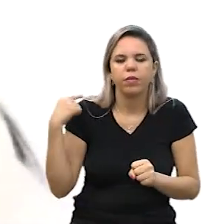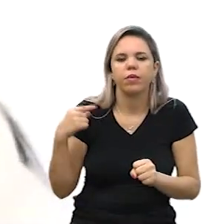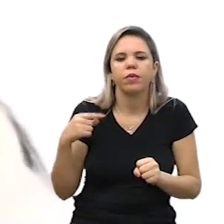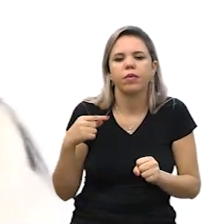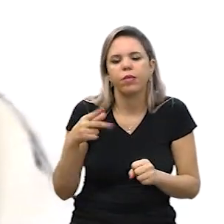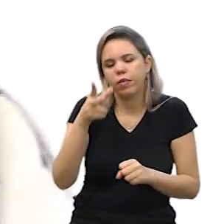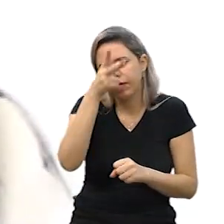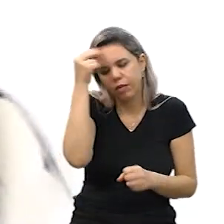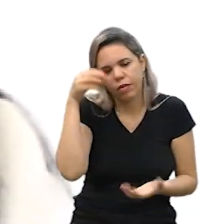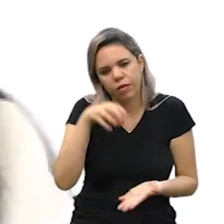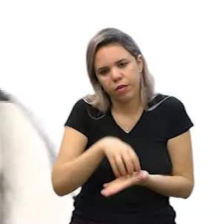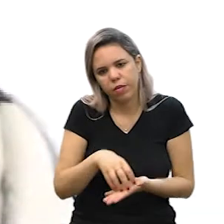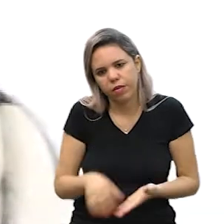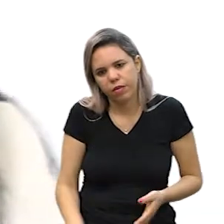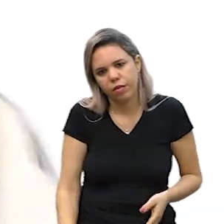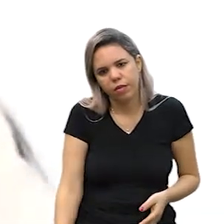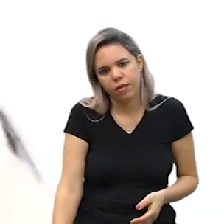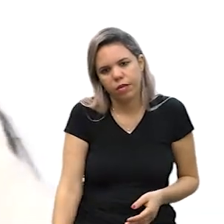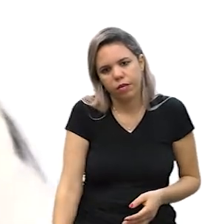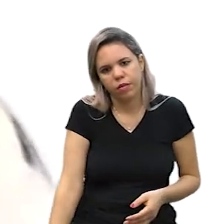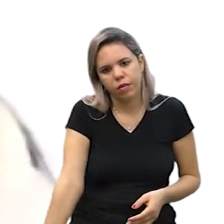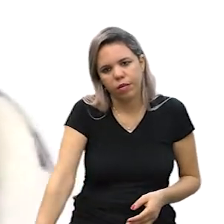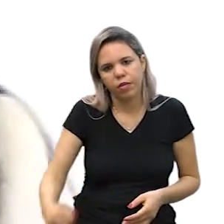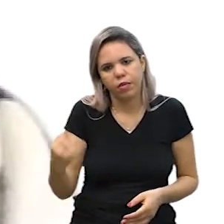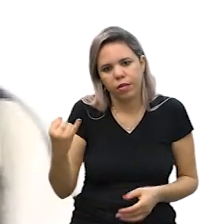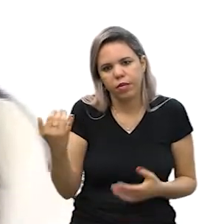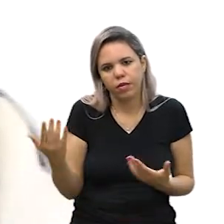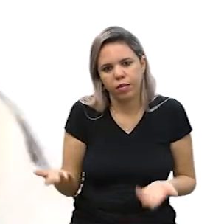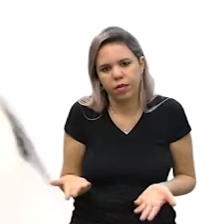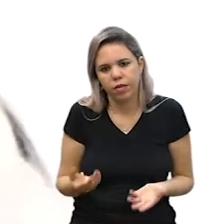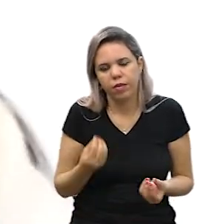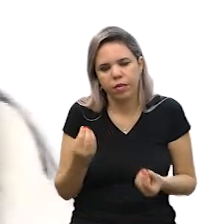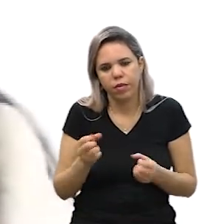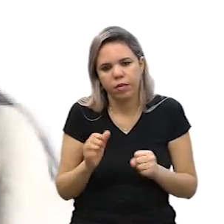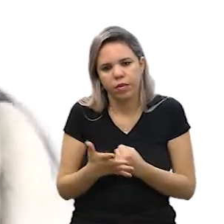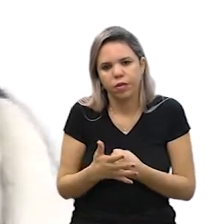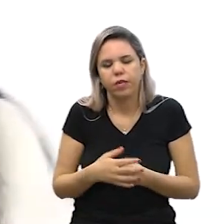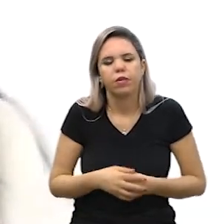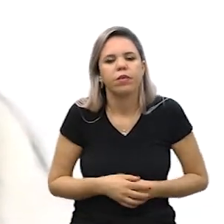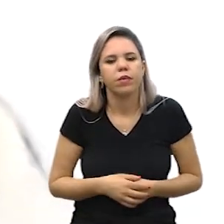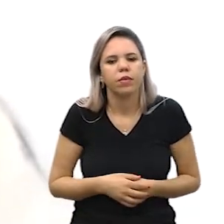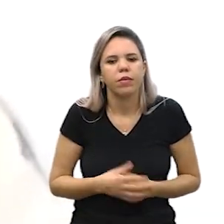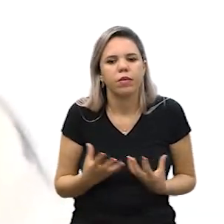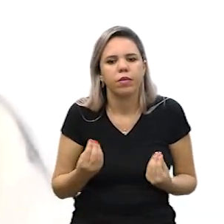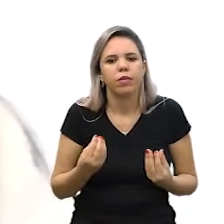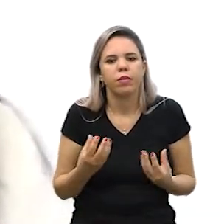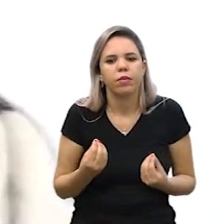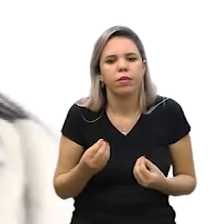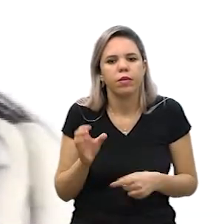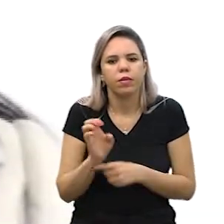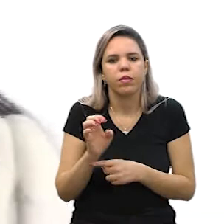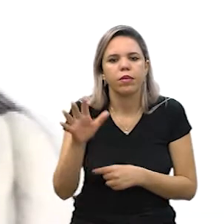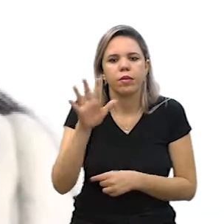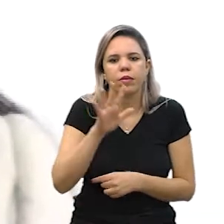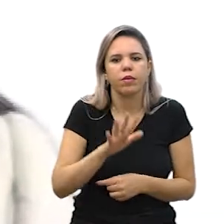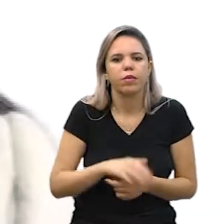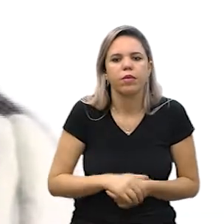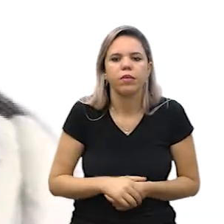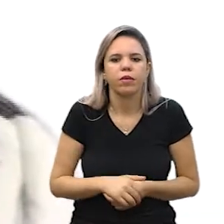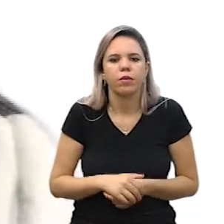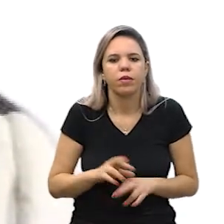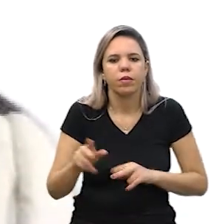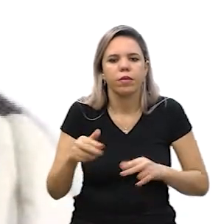setor público bastante relevante, né? Com a pandemia, em muitos estados